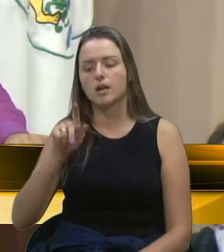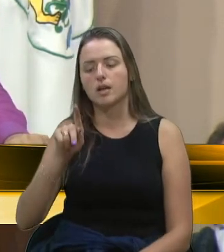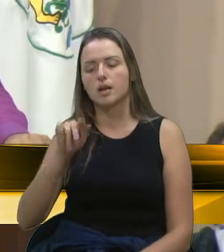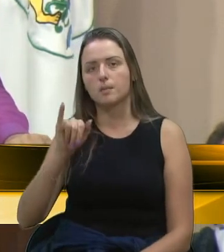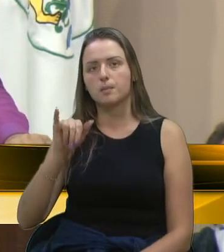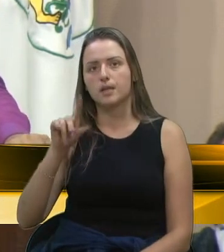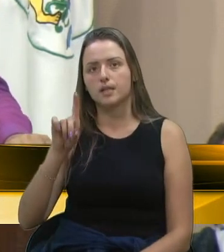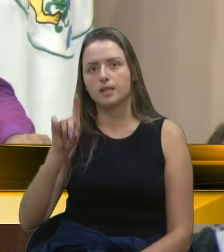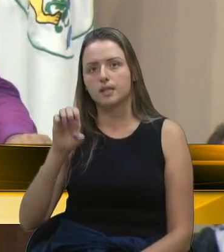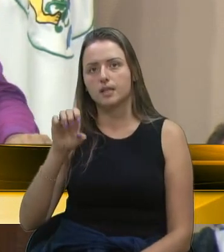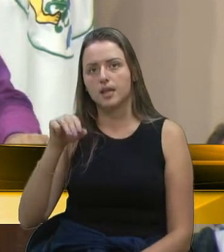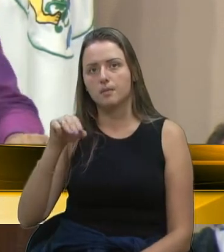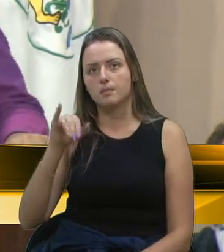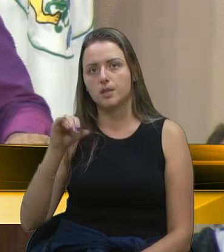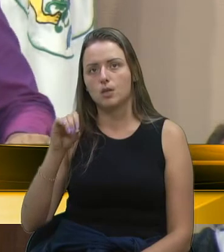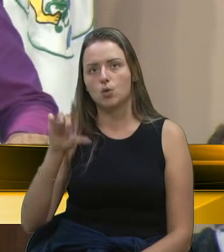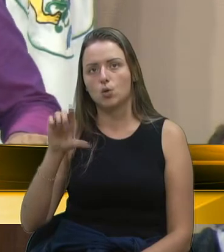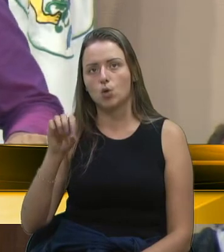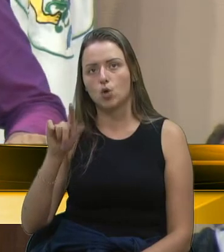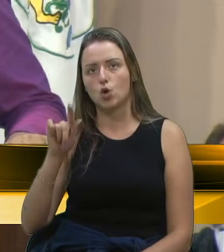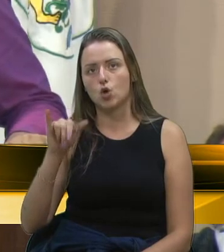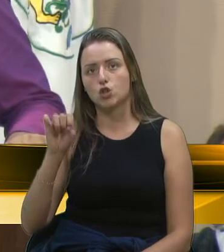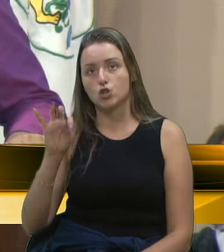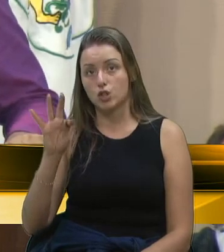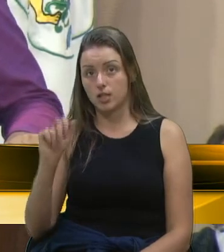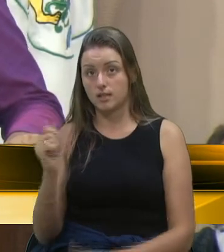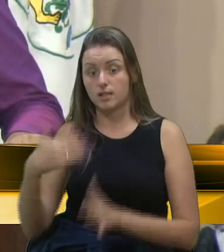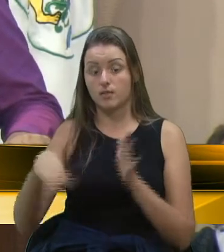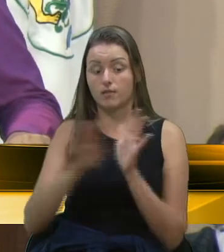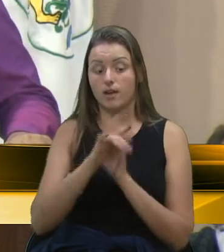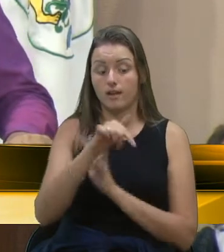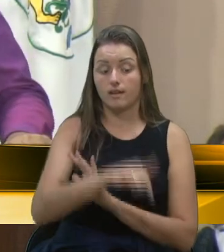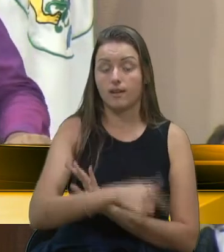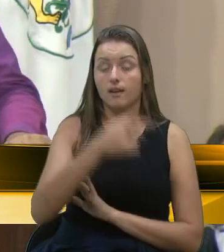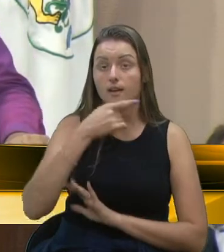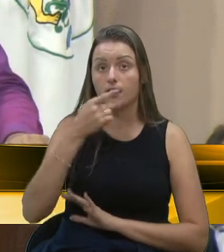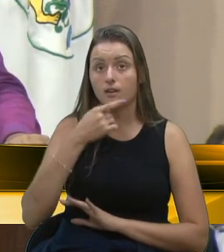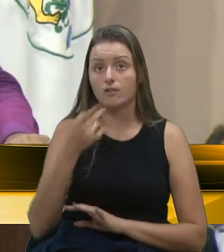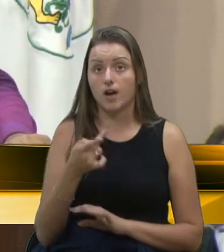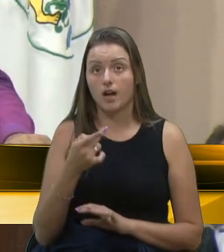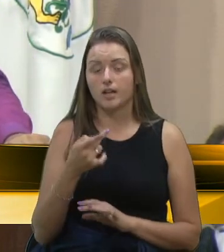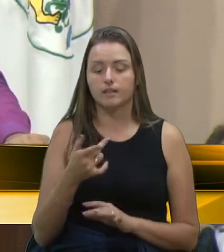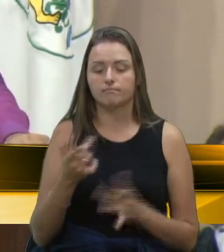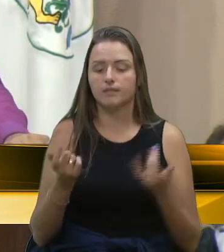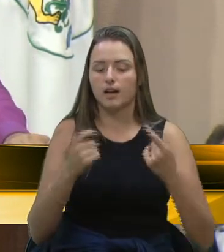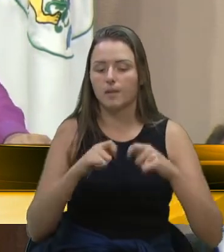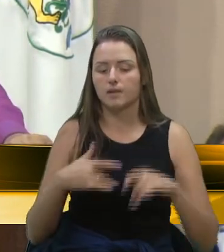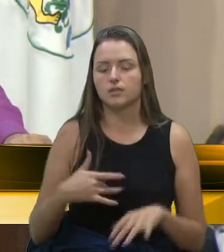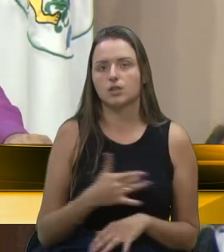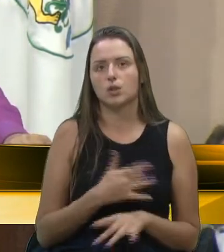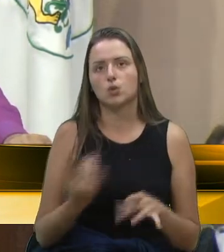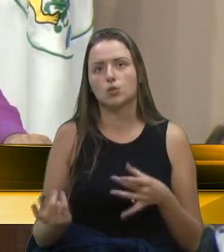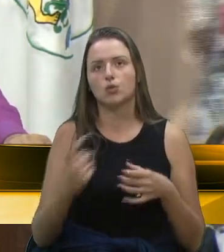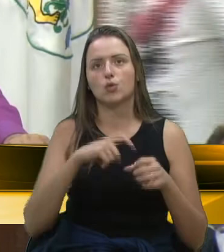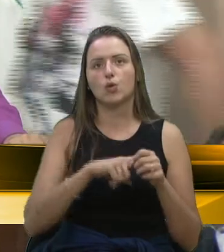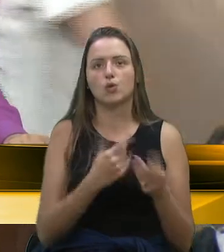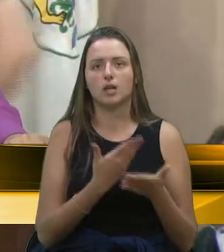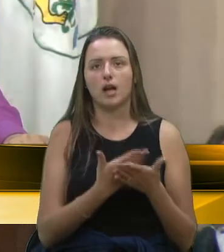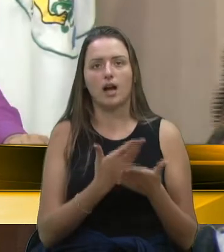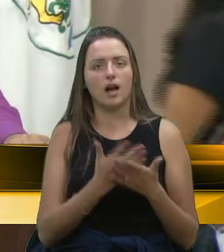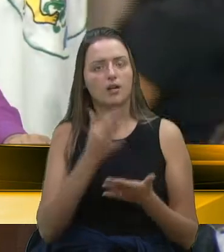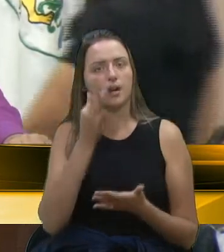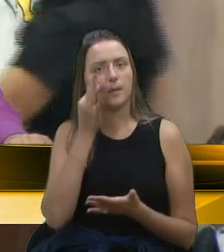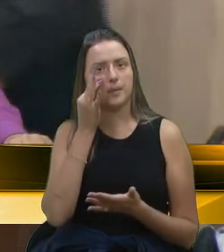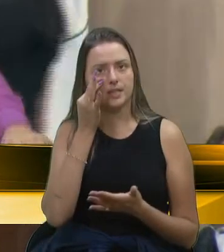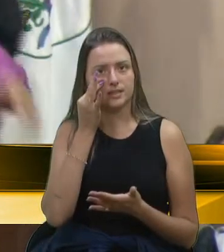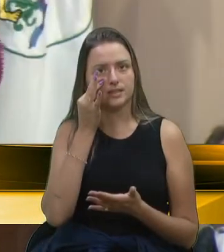e diga que é sensato, do ponto de vista das condições de saúde, retomar as aulas